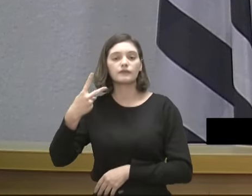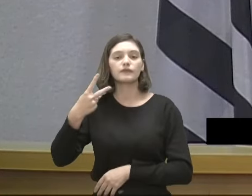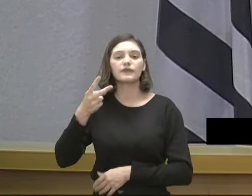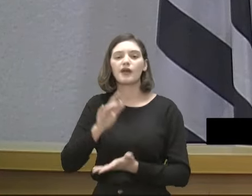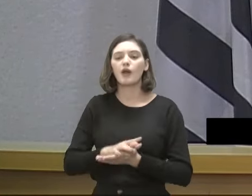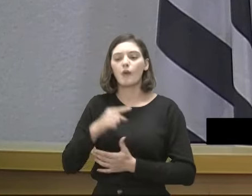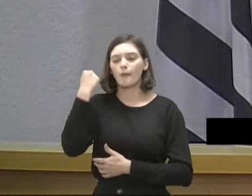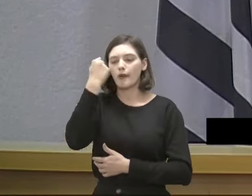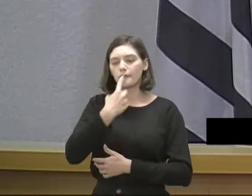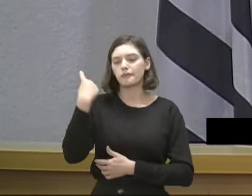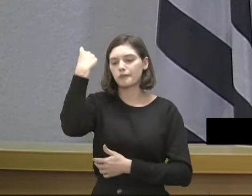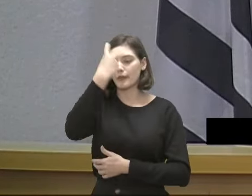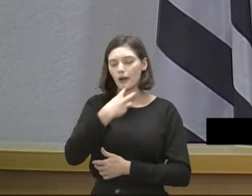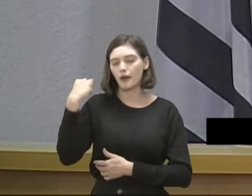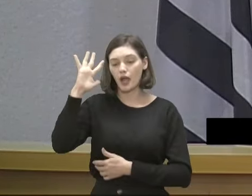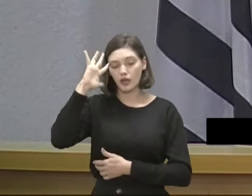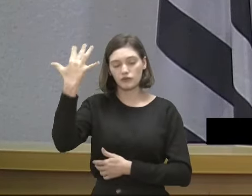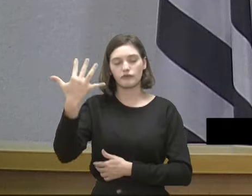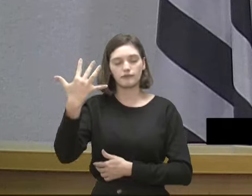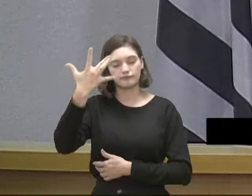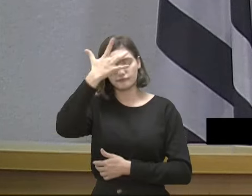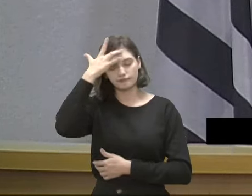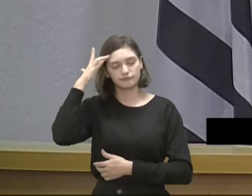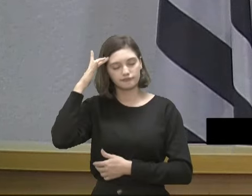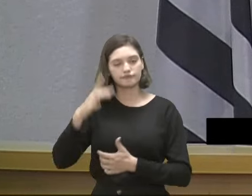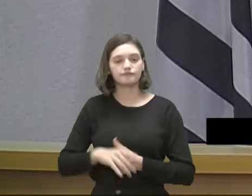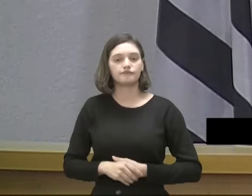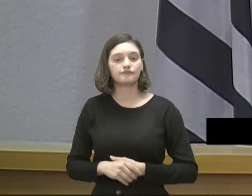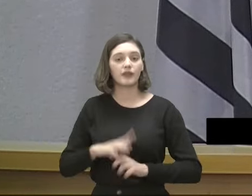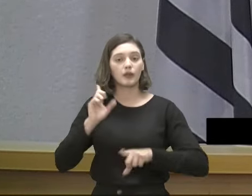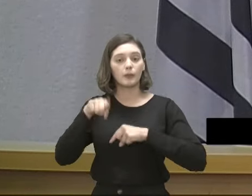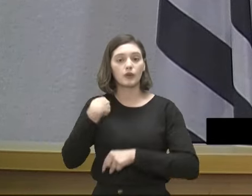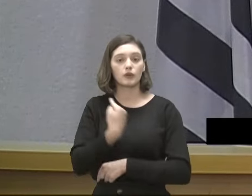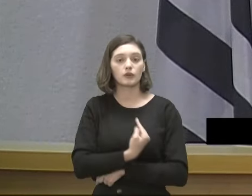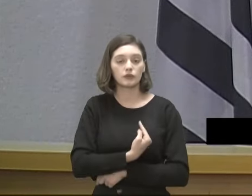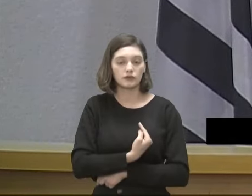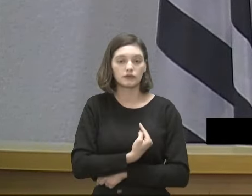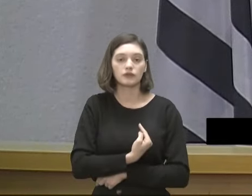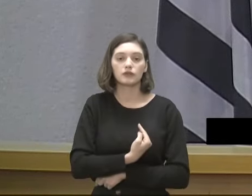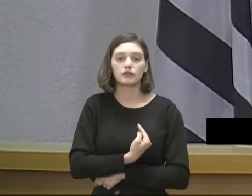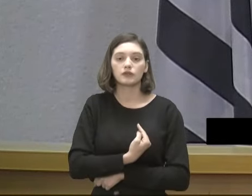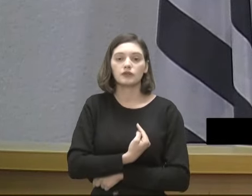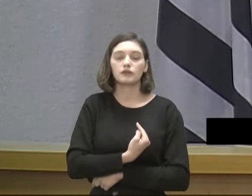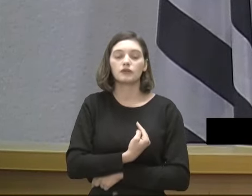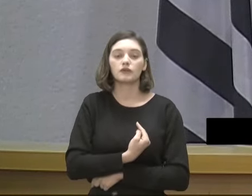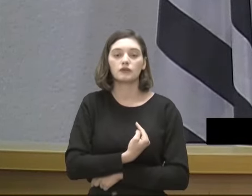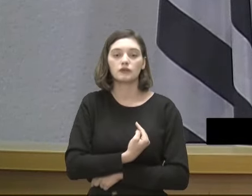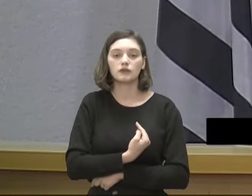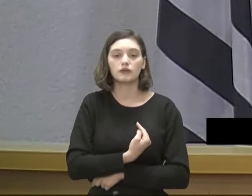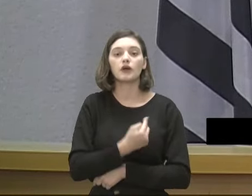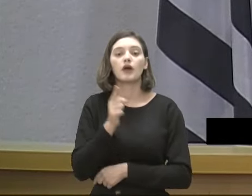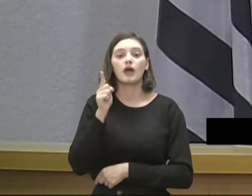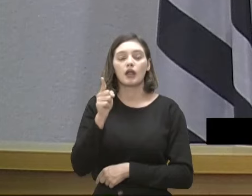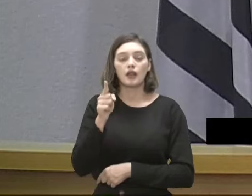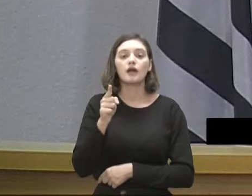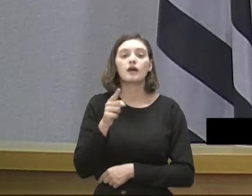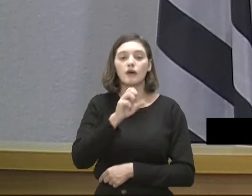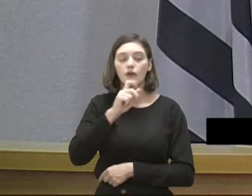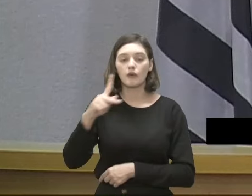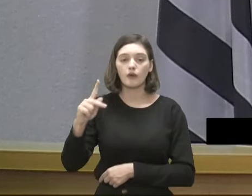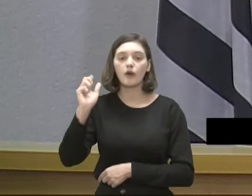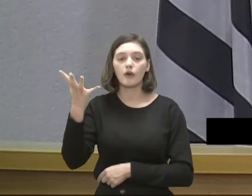horas tentando resolver o problema de inativos. E depois nós fomos aqui, depois lá, os inativos vieram cobrar